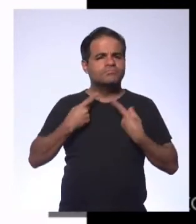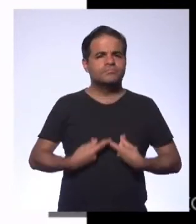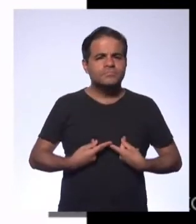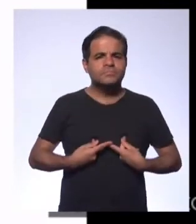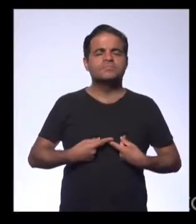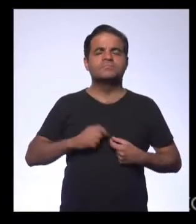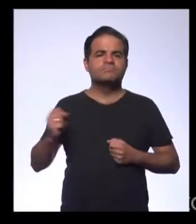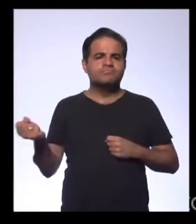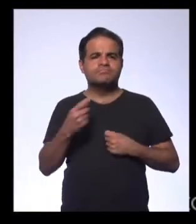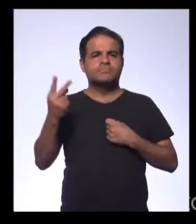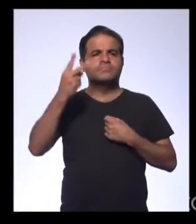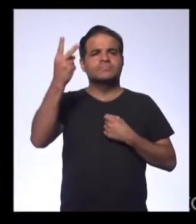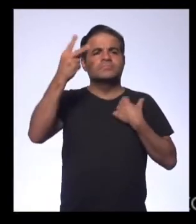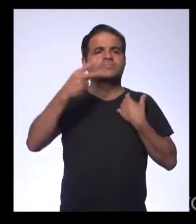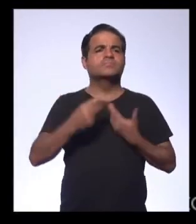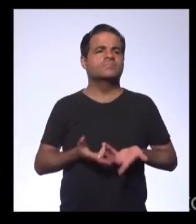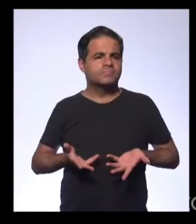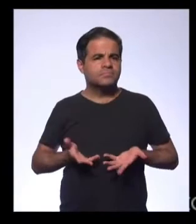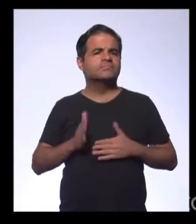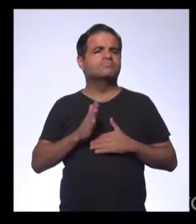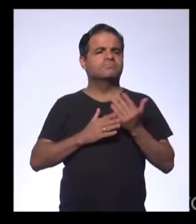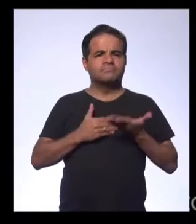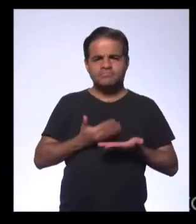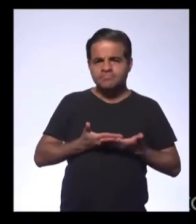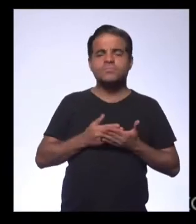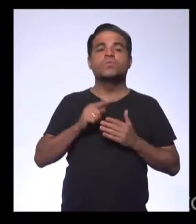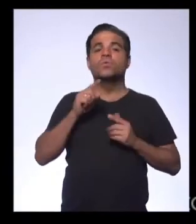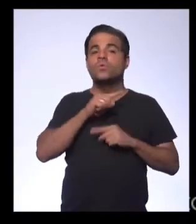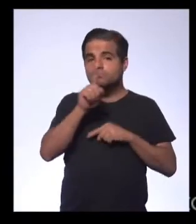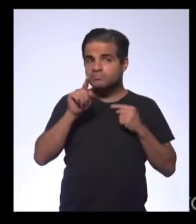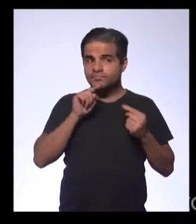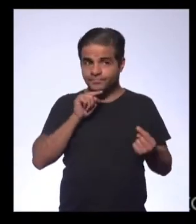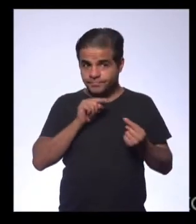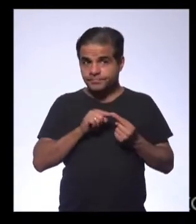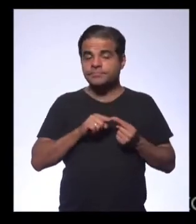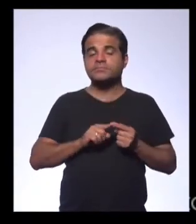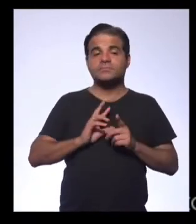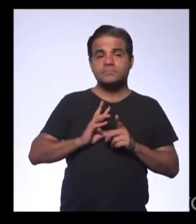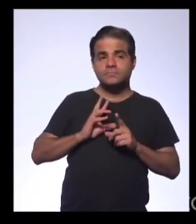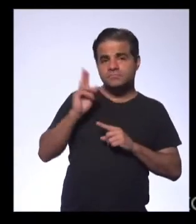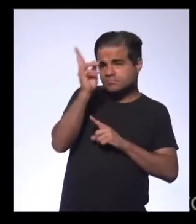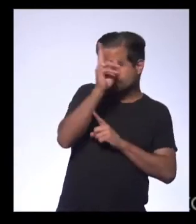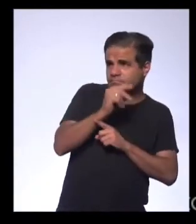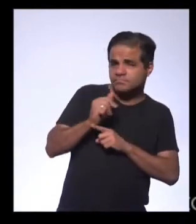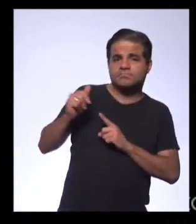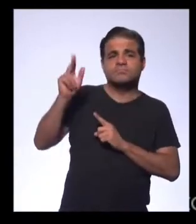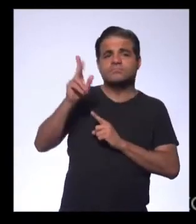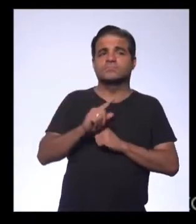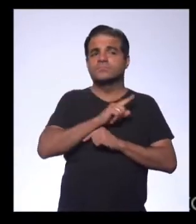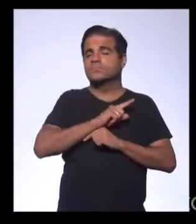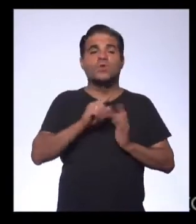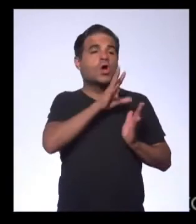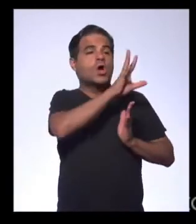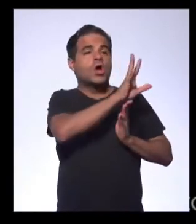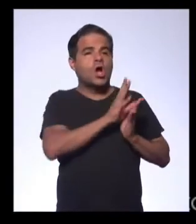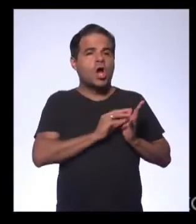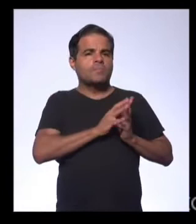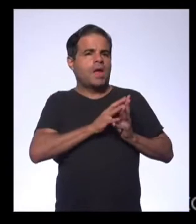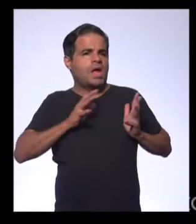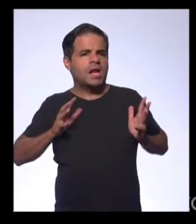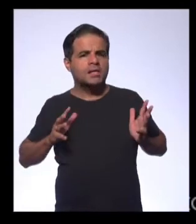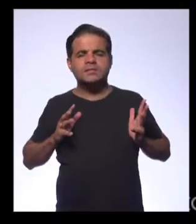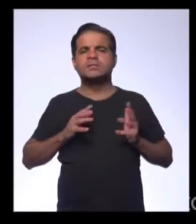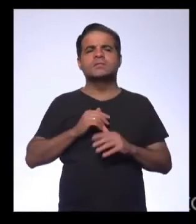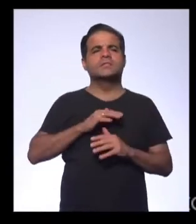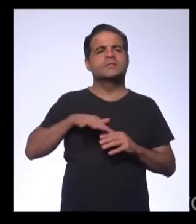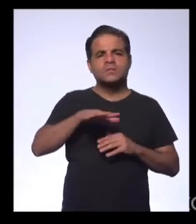a revalorização da antiguidade clássica. O objetivo dos artistas renascentistas não era copiar a grandeza ou excelência